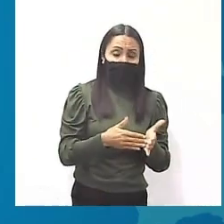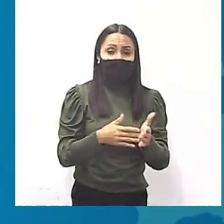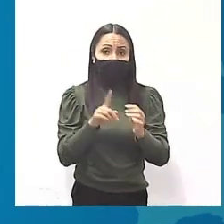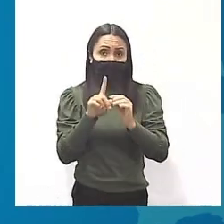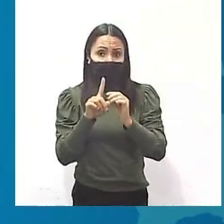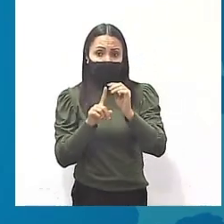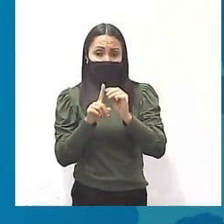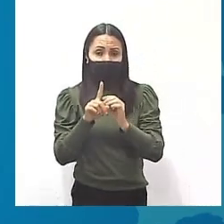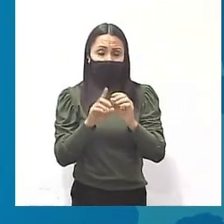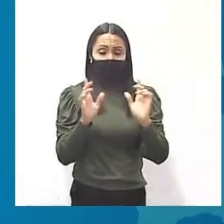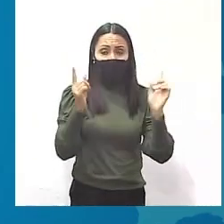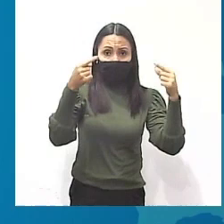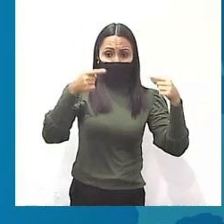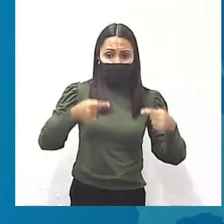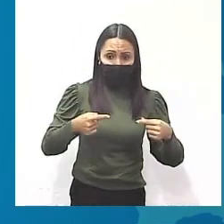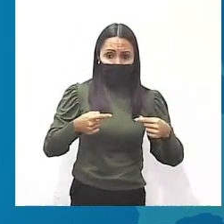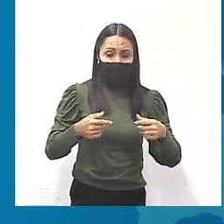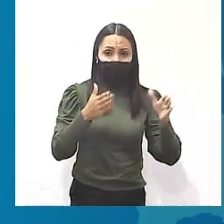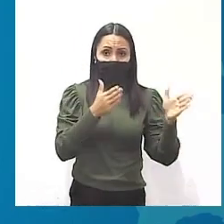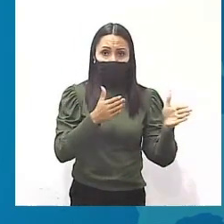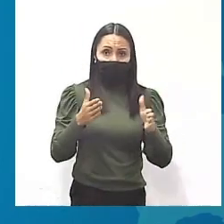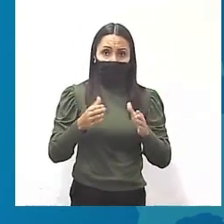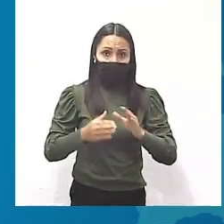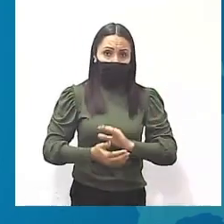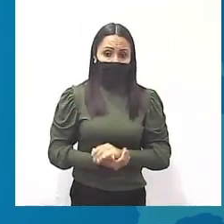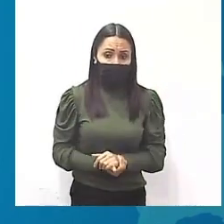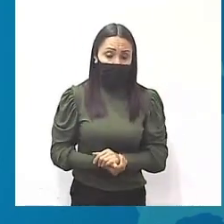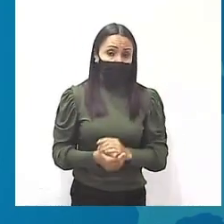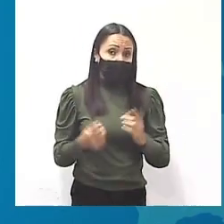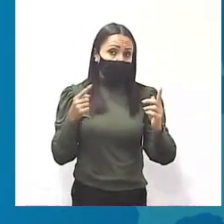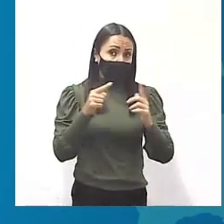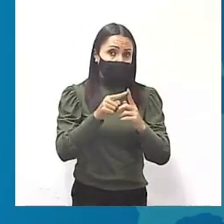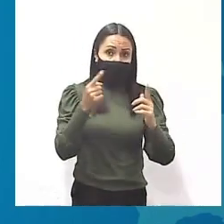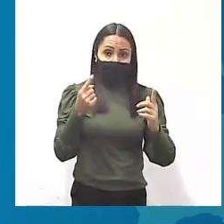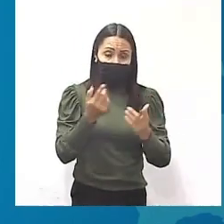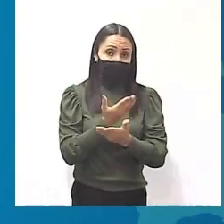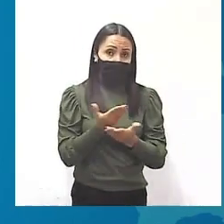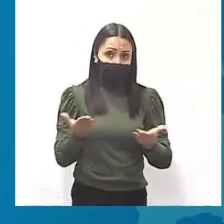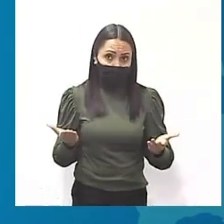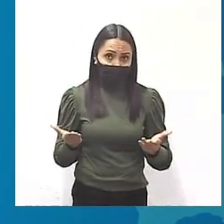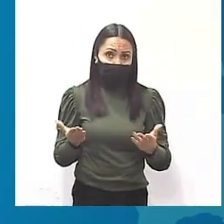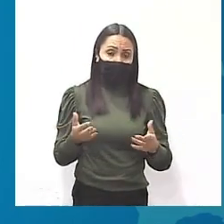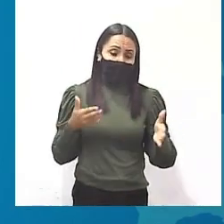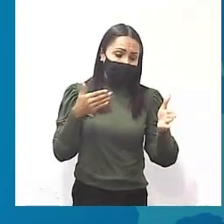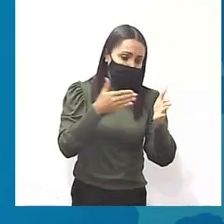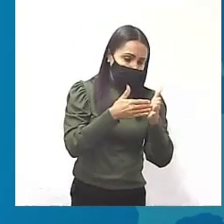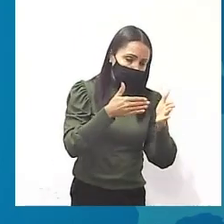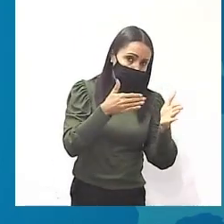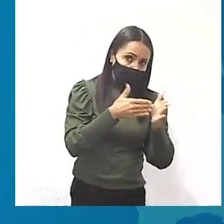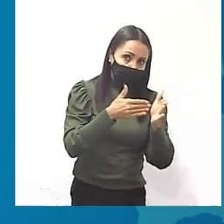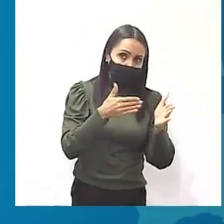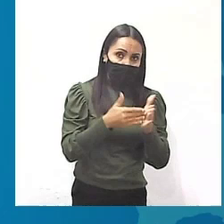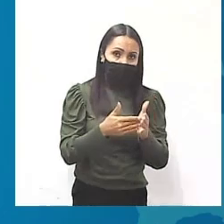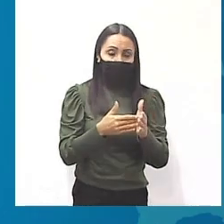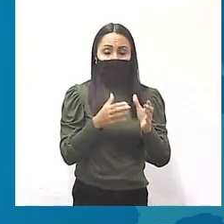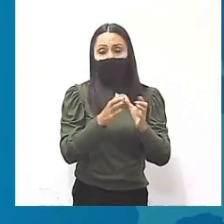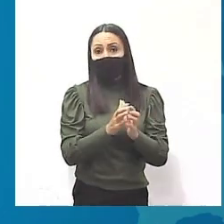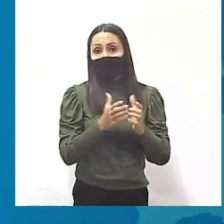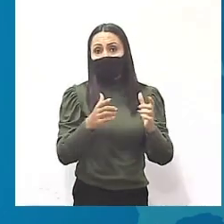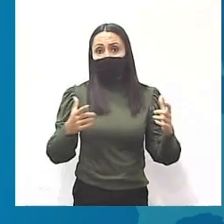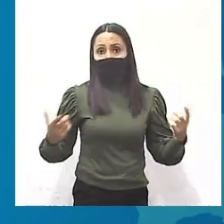desafio ali para o nosso tempo, que o objetivo na realidade é limitar o aumento